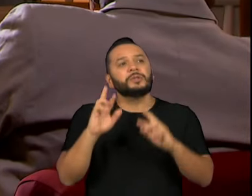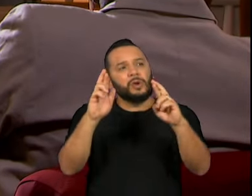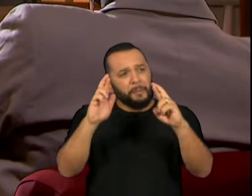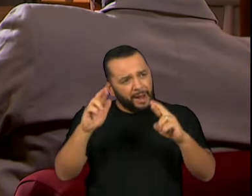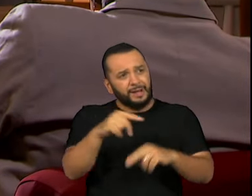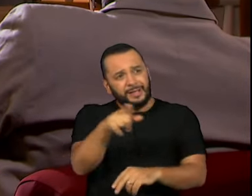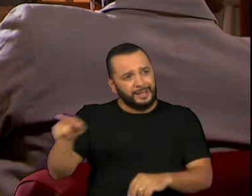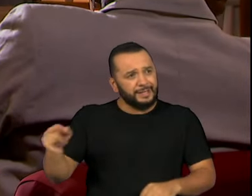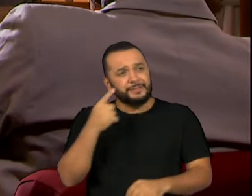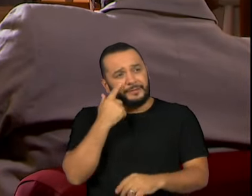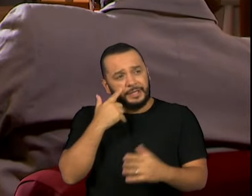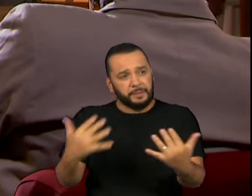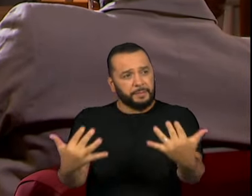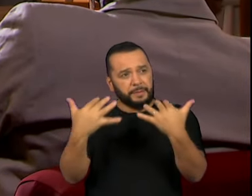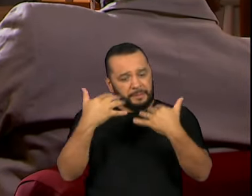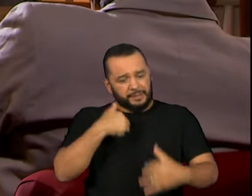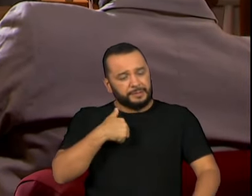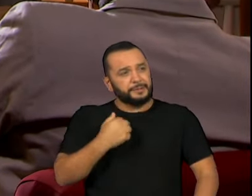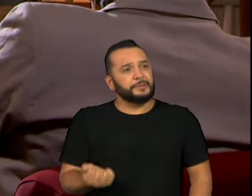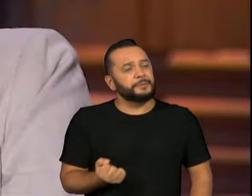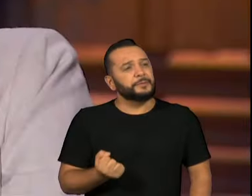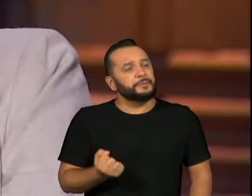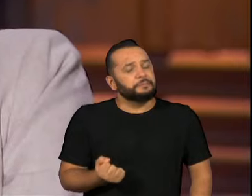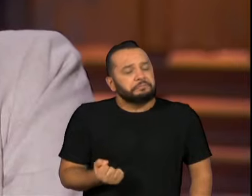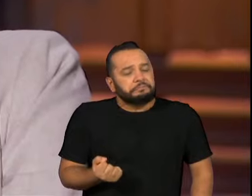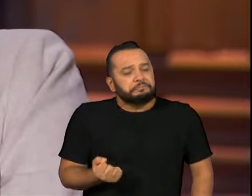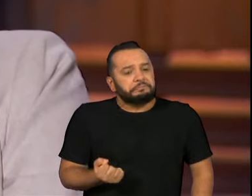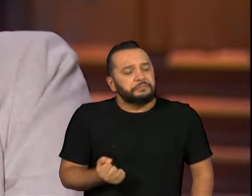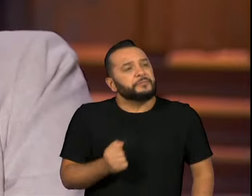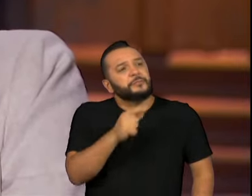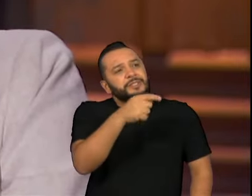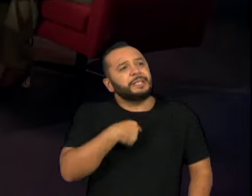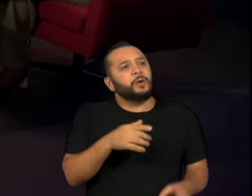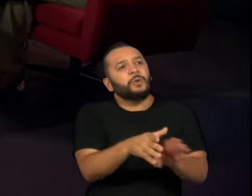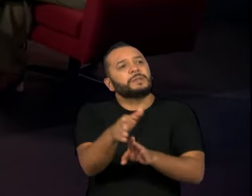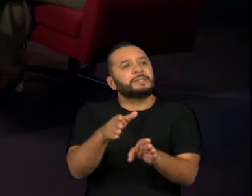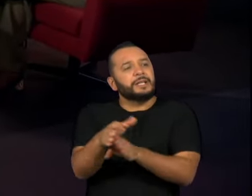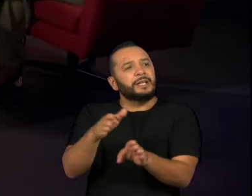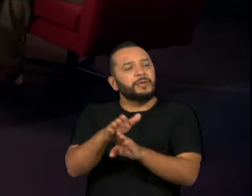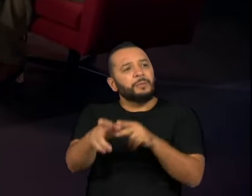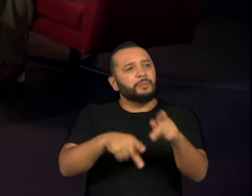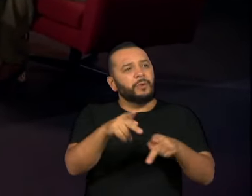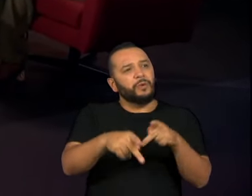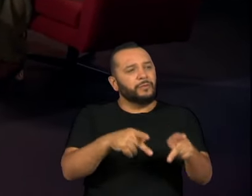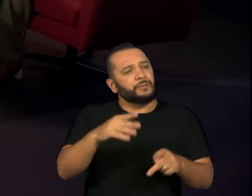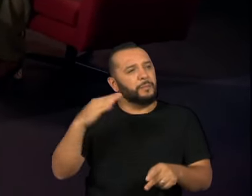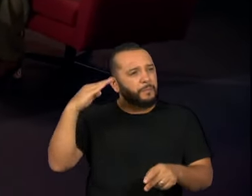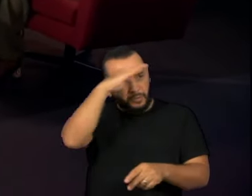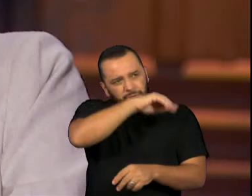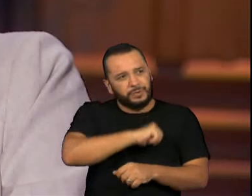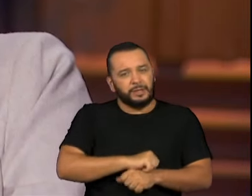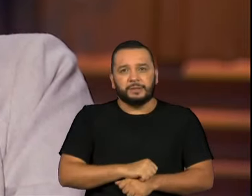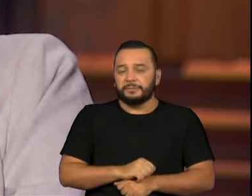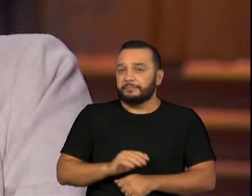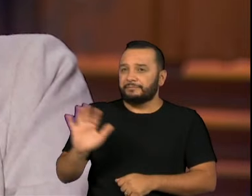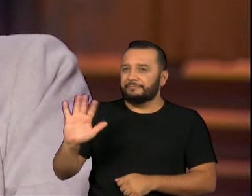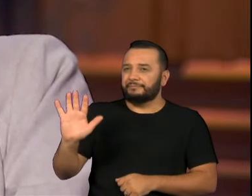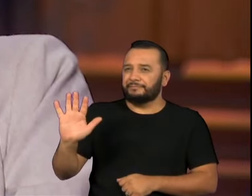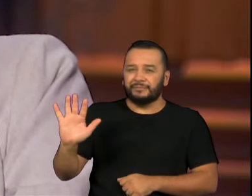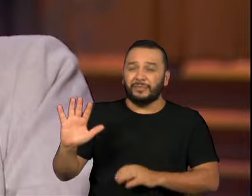é importante dialogar com todos o que que você diria para eles nem todas as pessoas que apoiaram